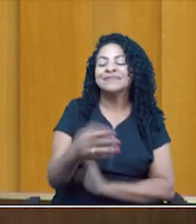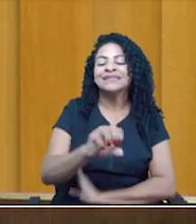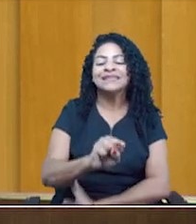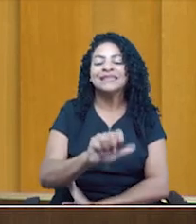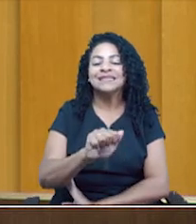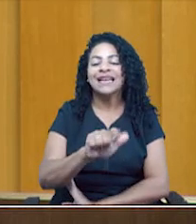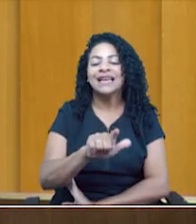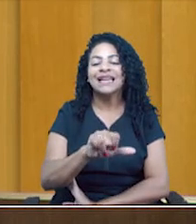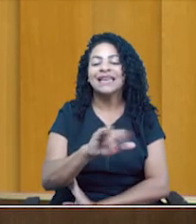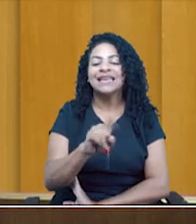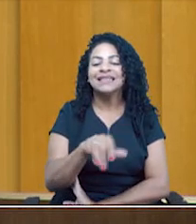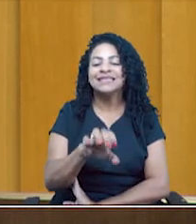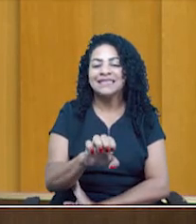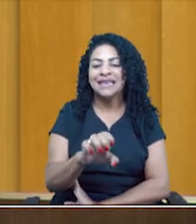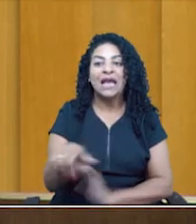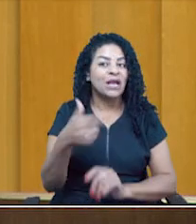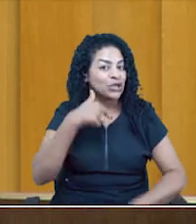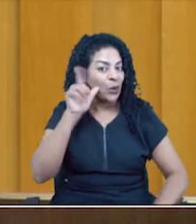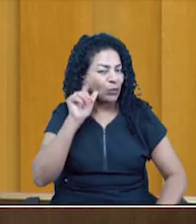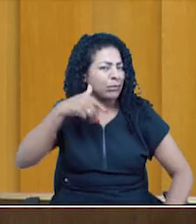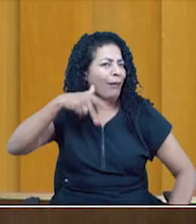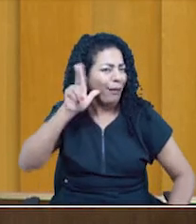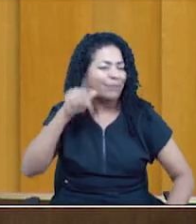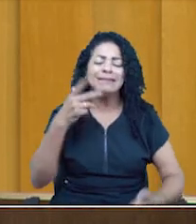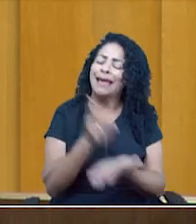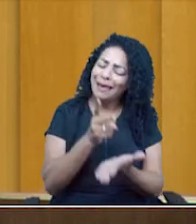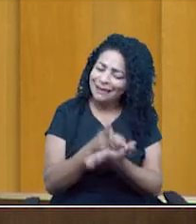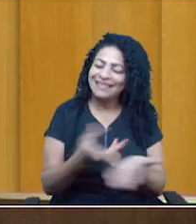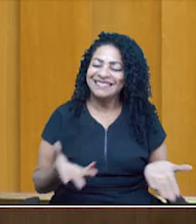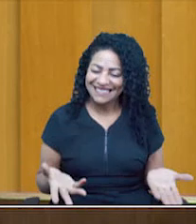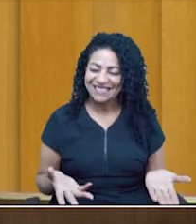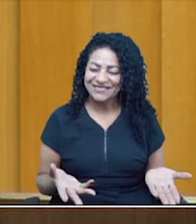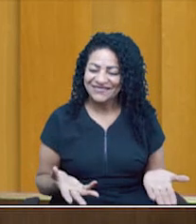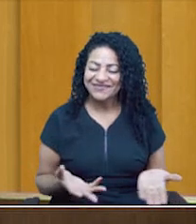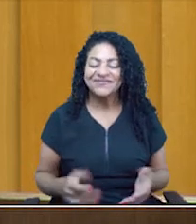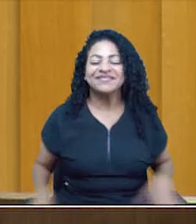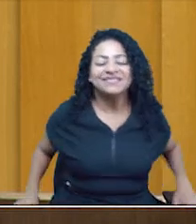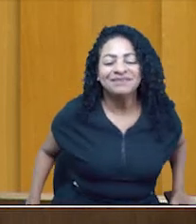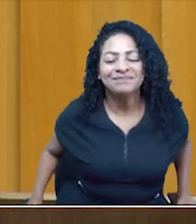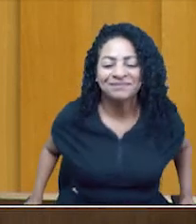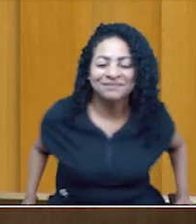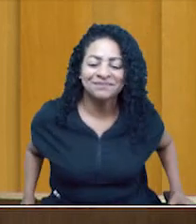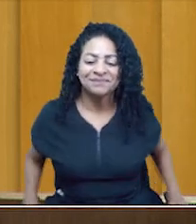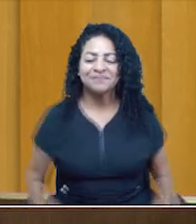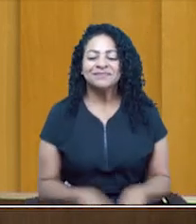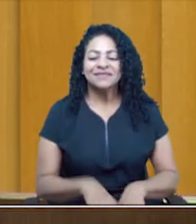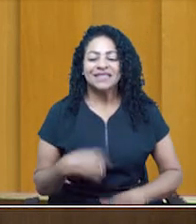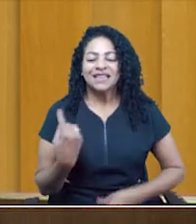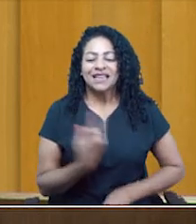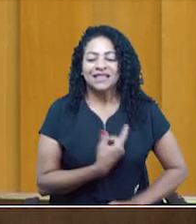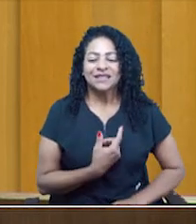de ontem e de sempre, que nos alegrou muito o convívio durante esses